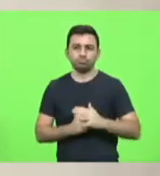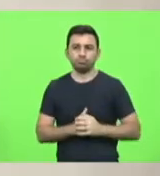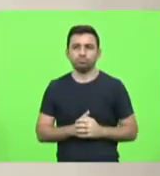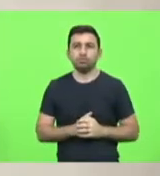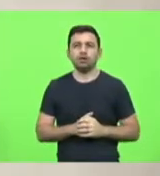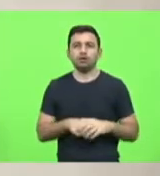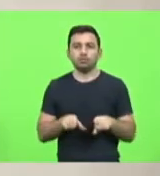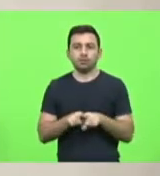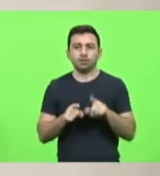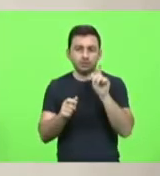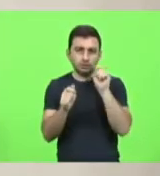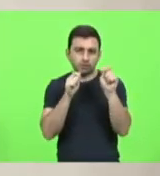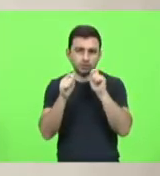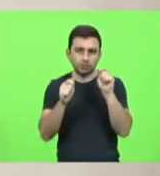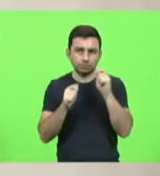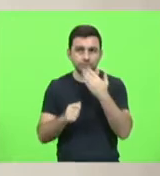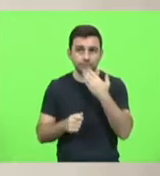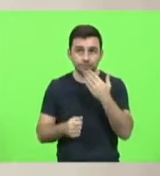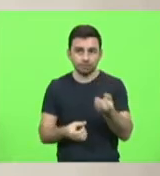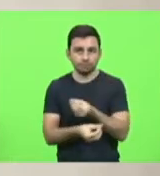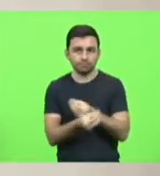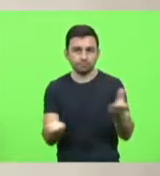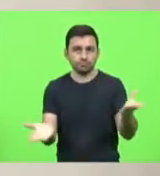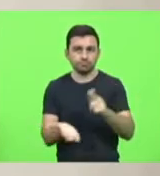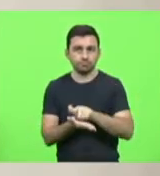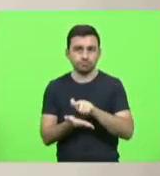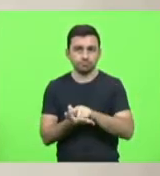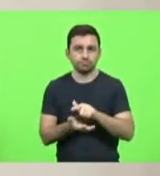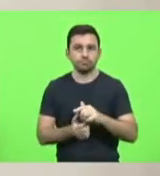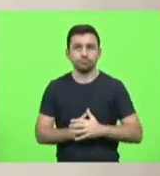assessoria que proceda à distribuição de expedientes.